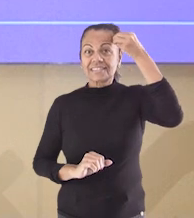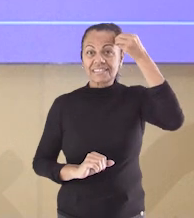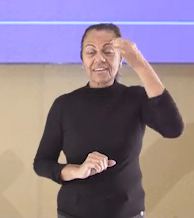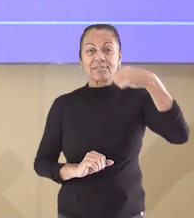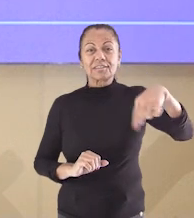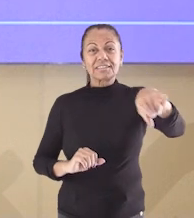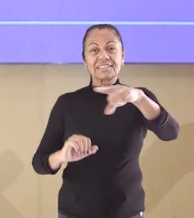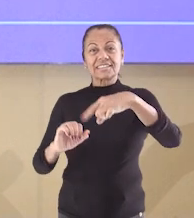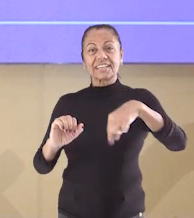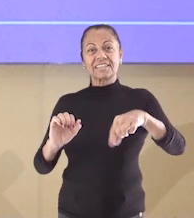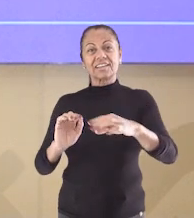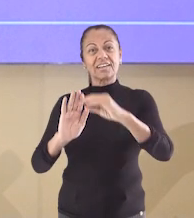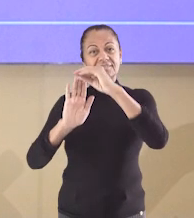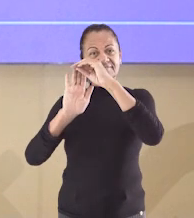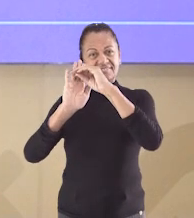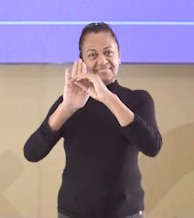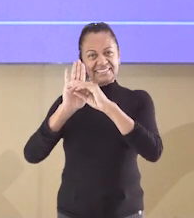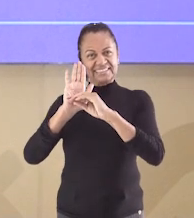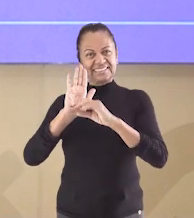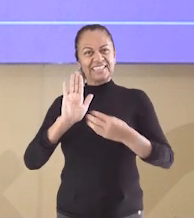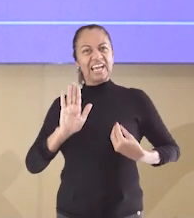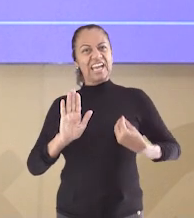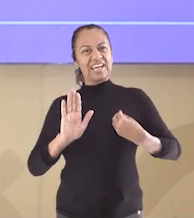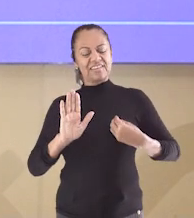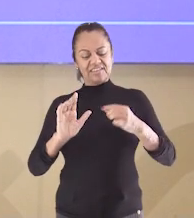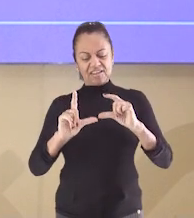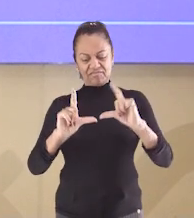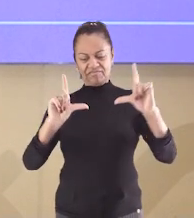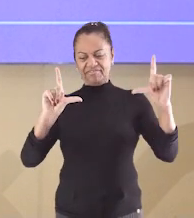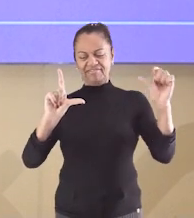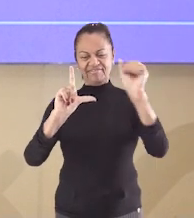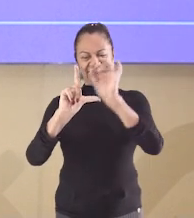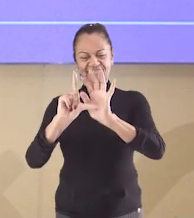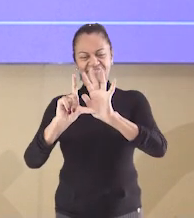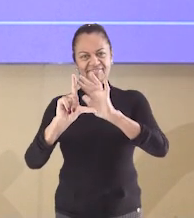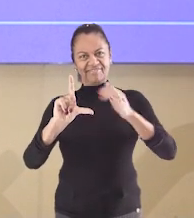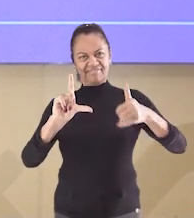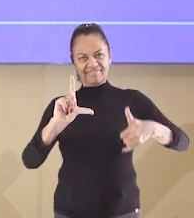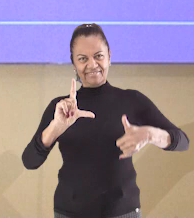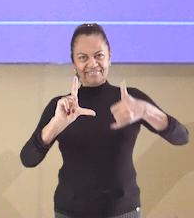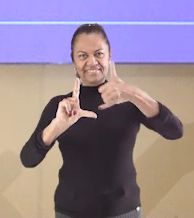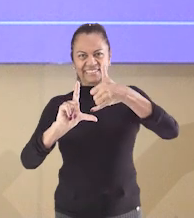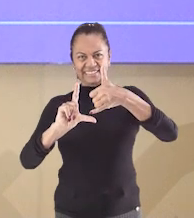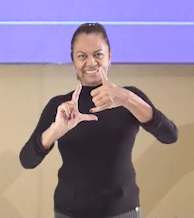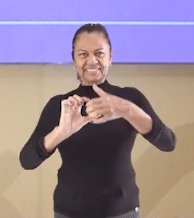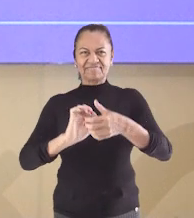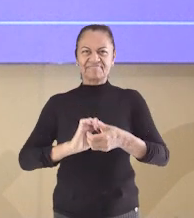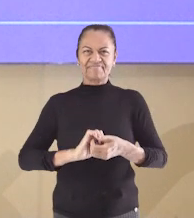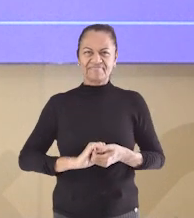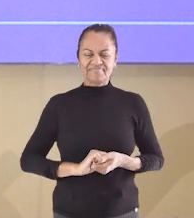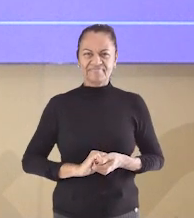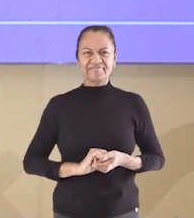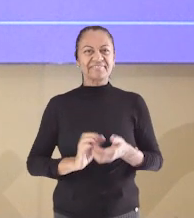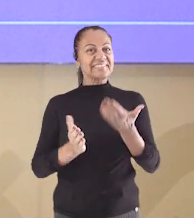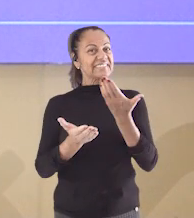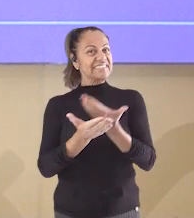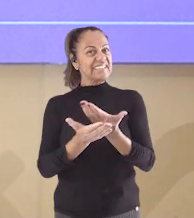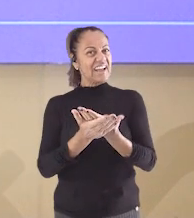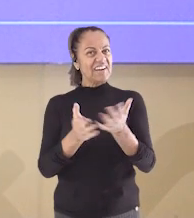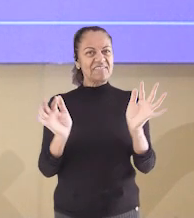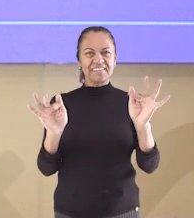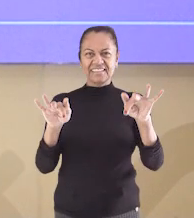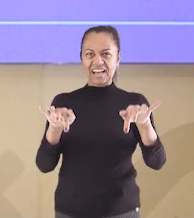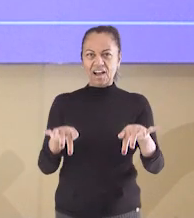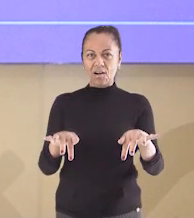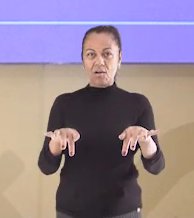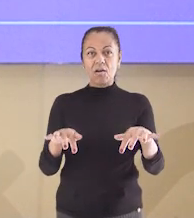têm religião. Eu preciso te avisar, você não pode esquecer de registrar a sua presença usando esse